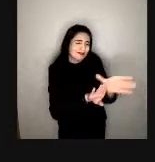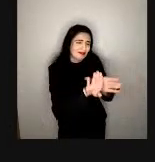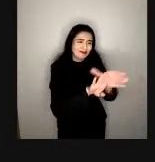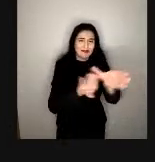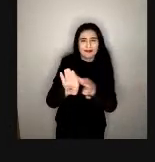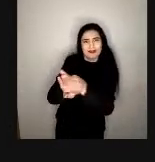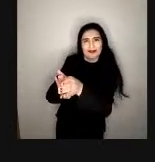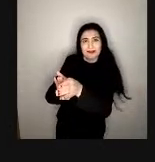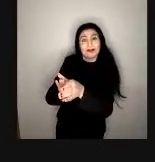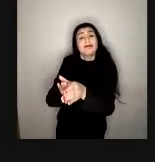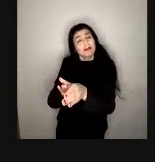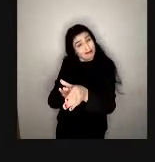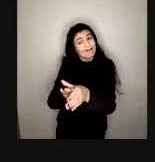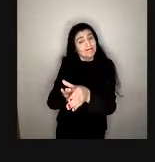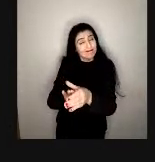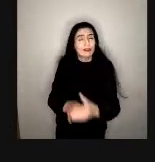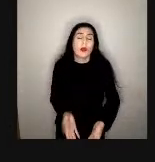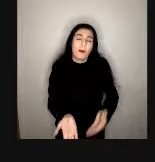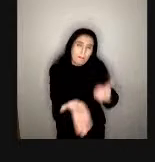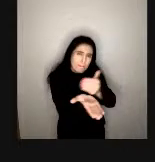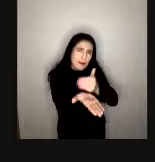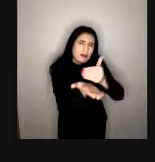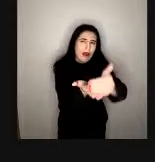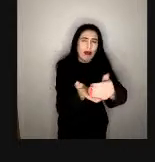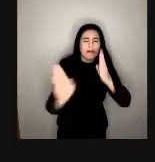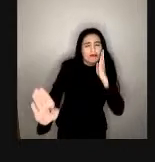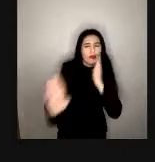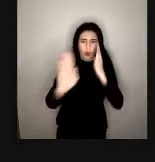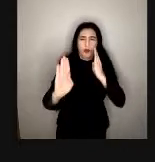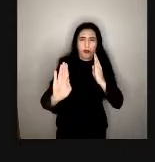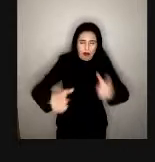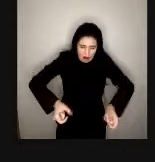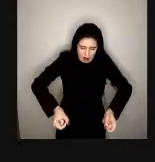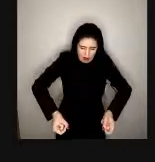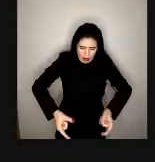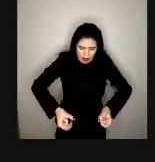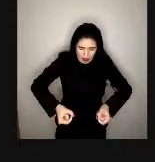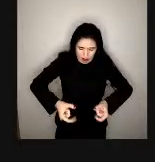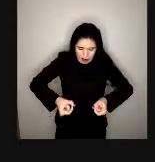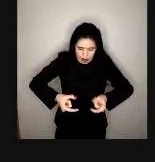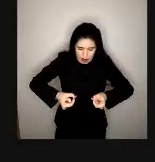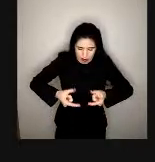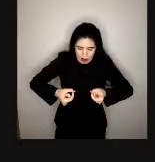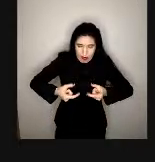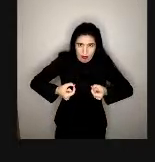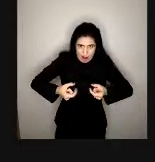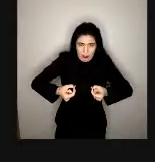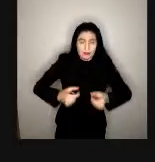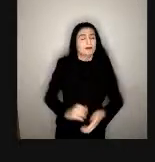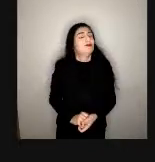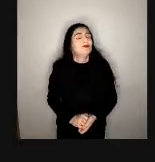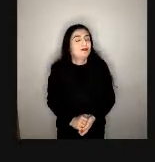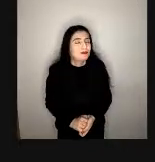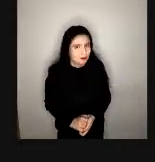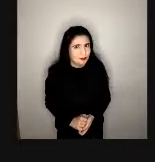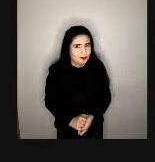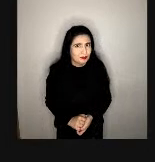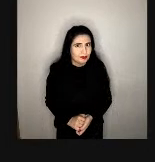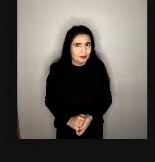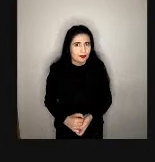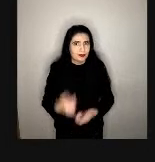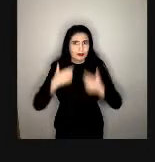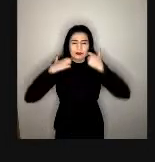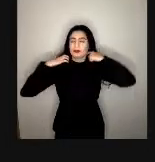vou começar com a descoberta e aí vou passar para o Hugo contar um pouquinho da história delas. Os sentimentos são